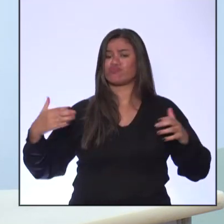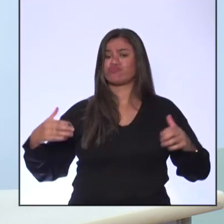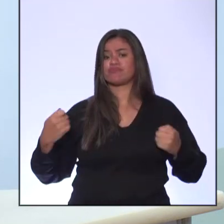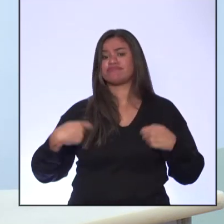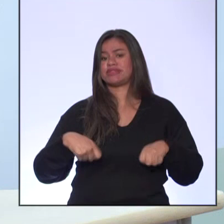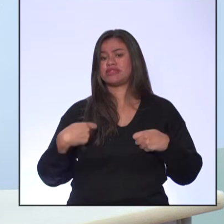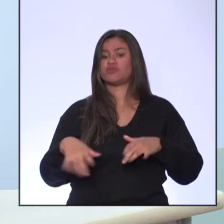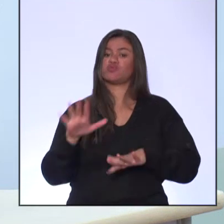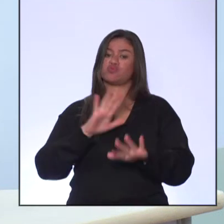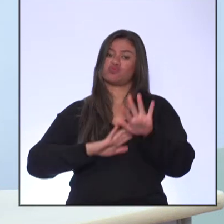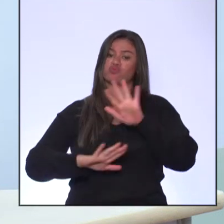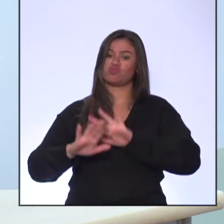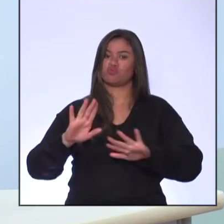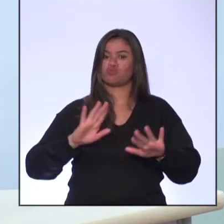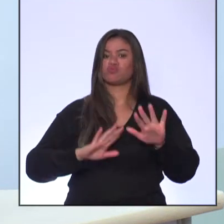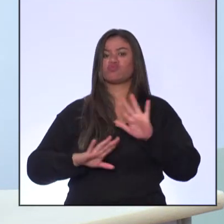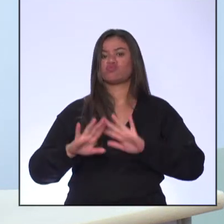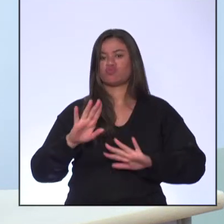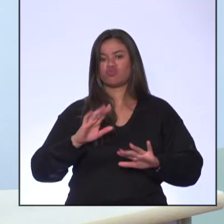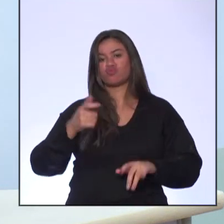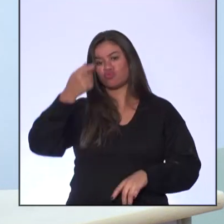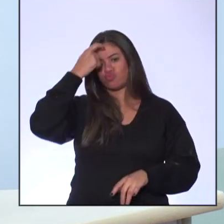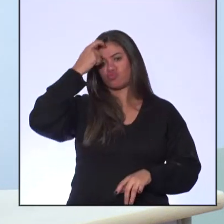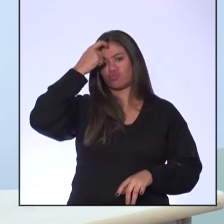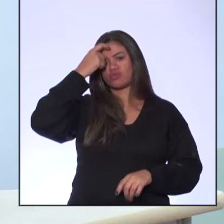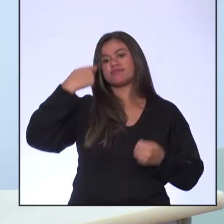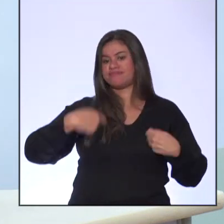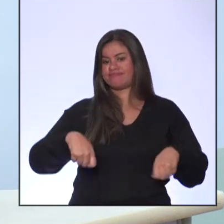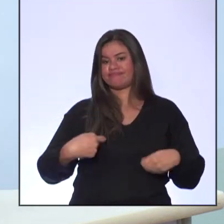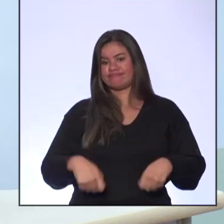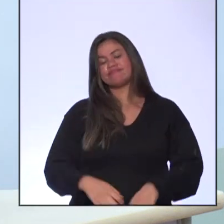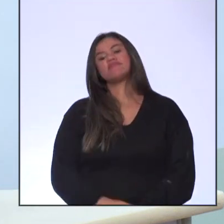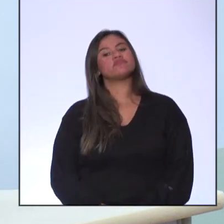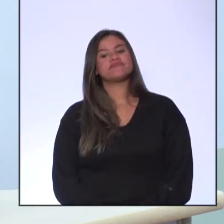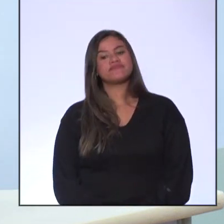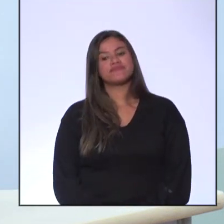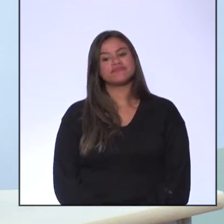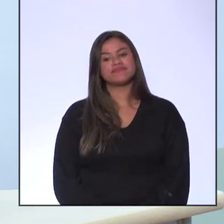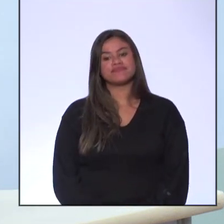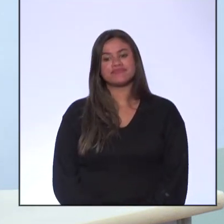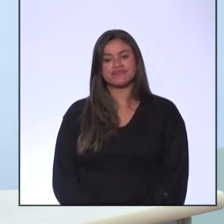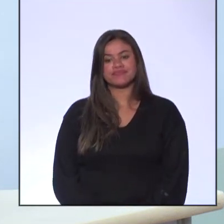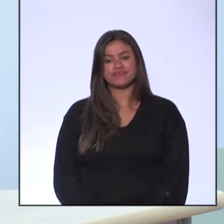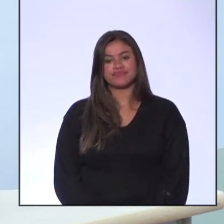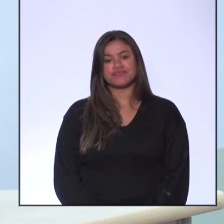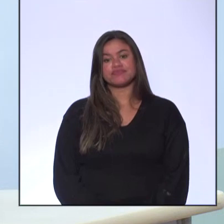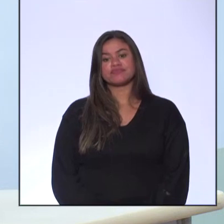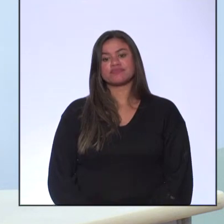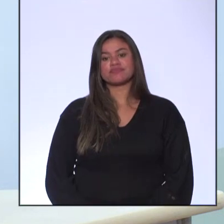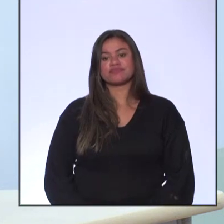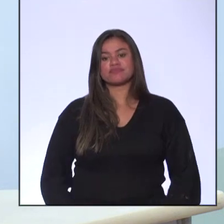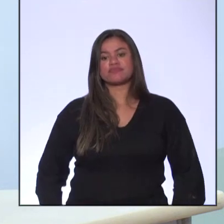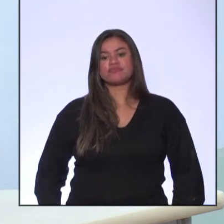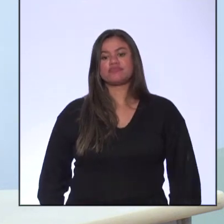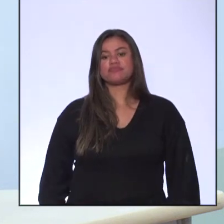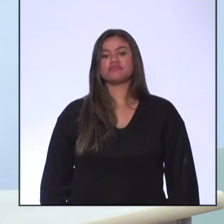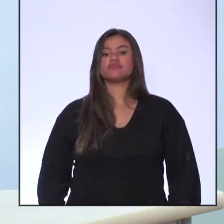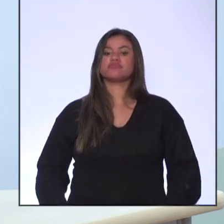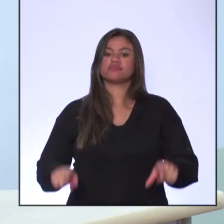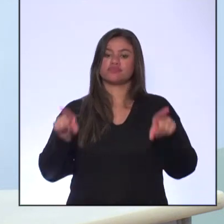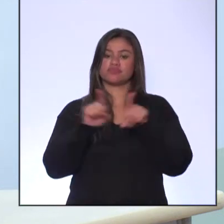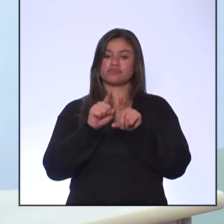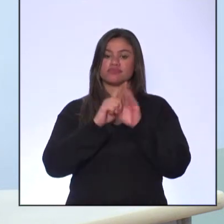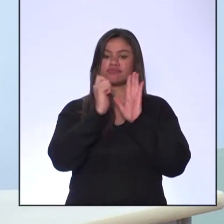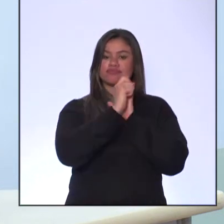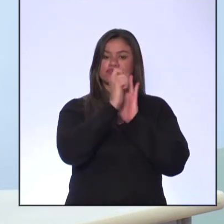precisa ser consciente aqui. Ter anotações desses pontos para readequar